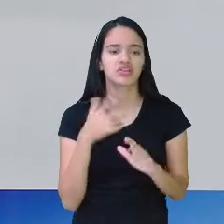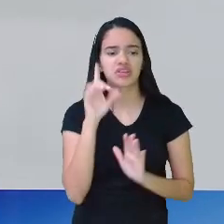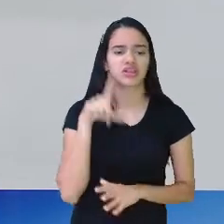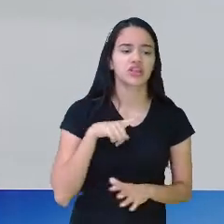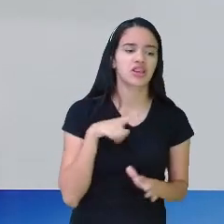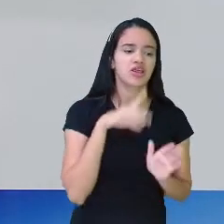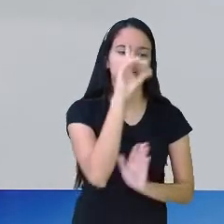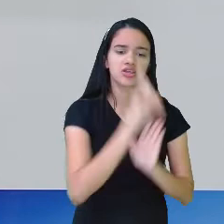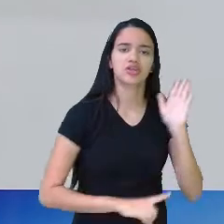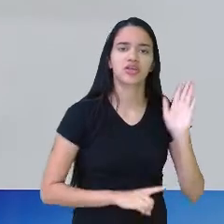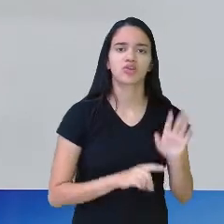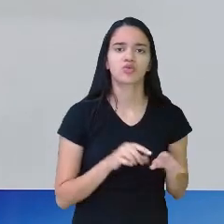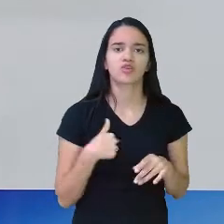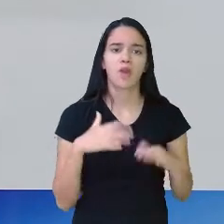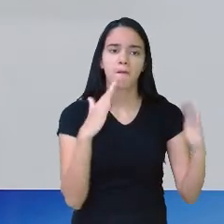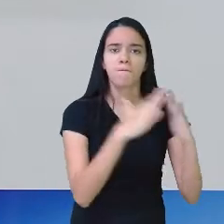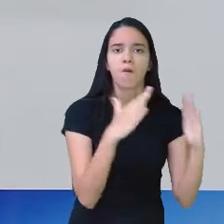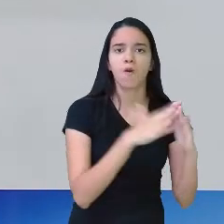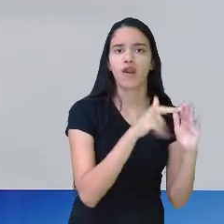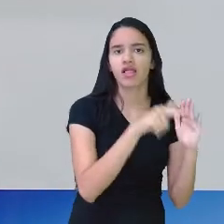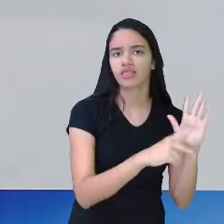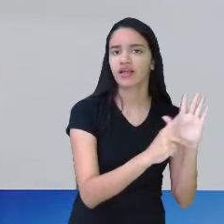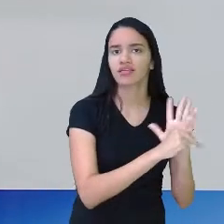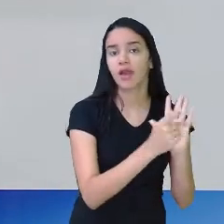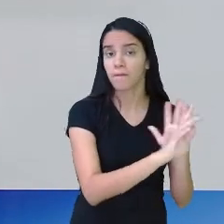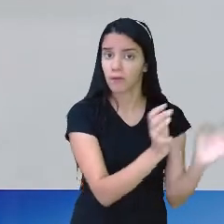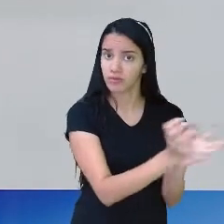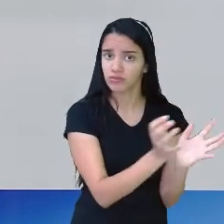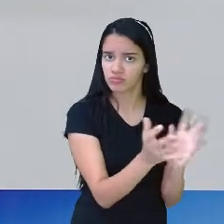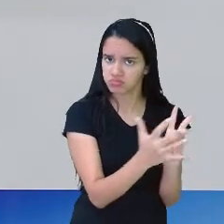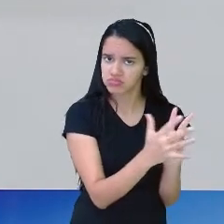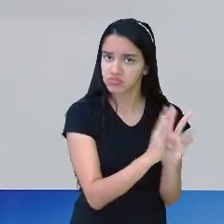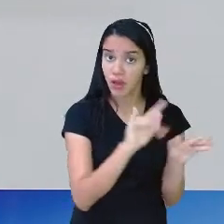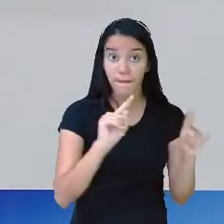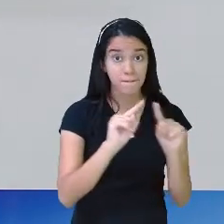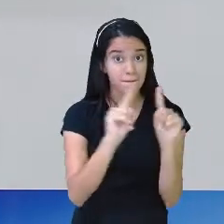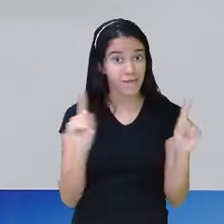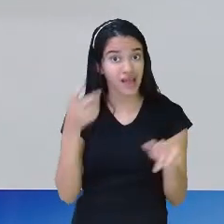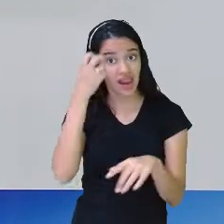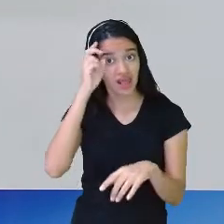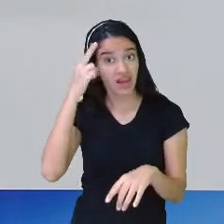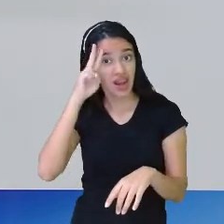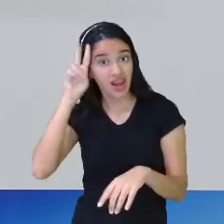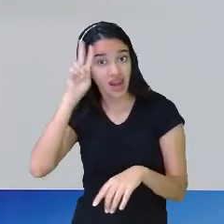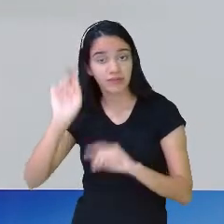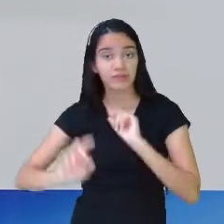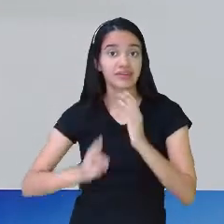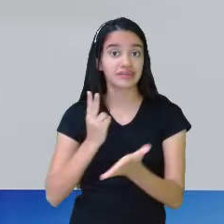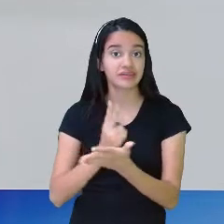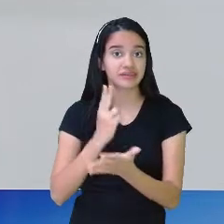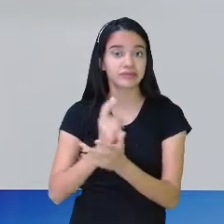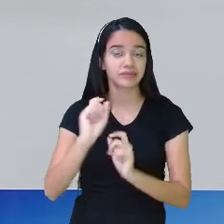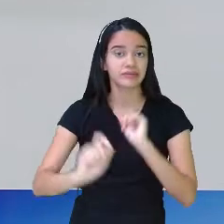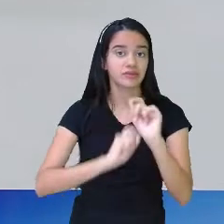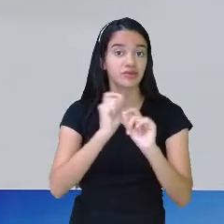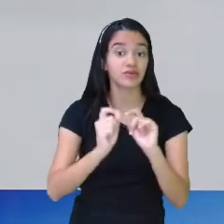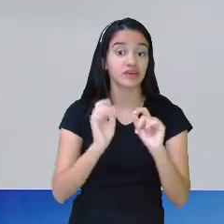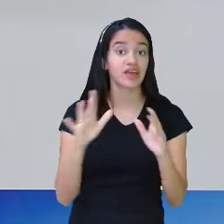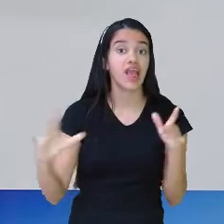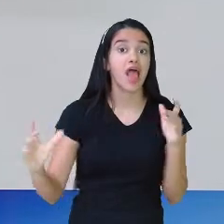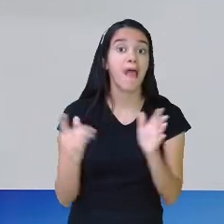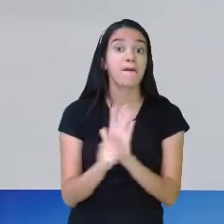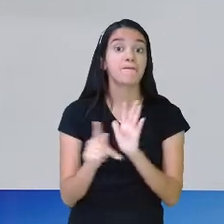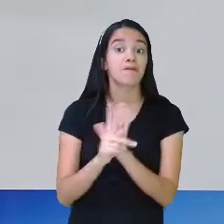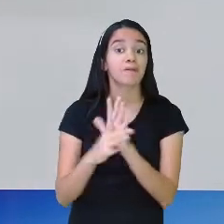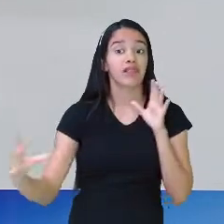e morar e fazer o que quer e não respeitar essa cultura. Mas a gente lembra sempre que as terras indígenas são da União e